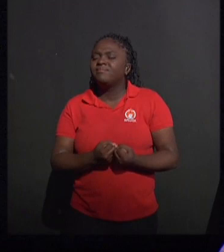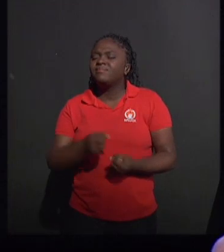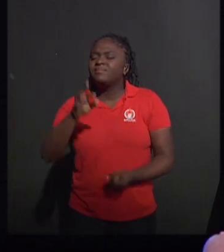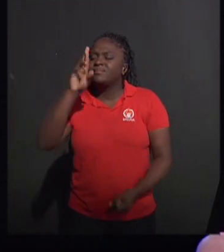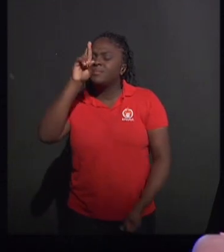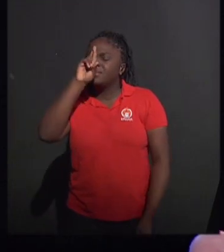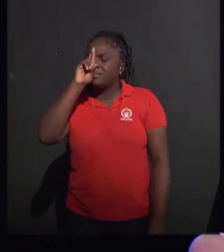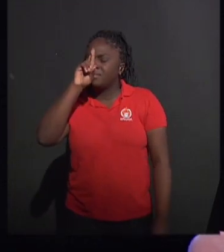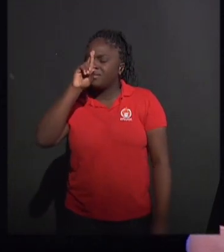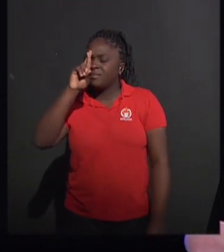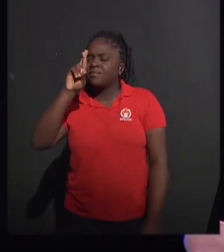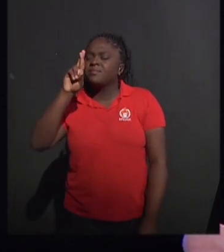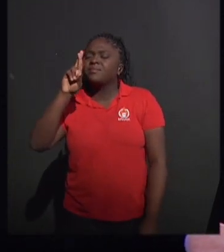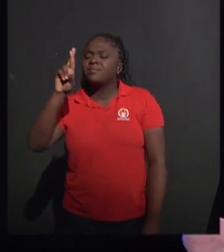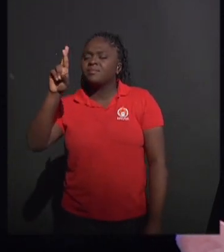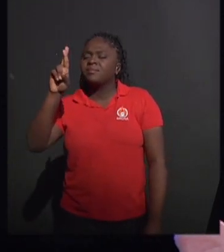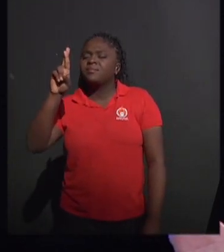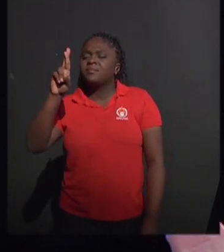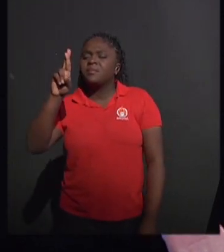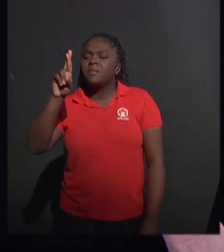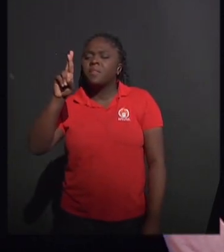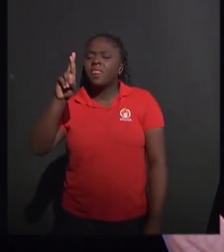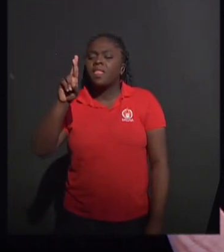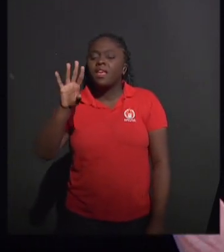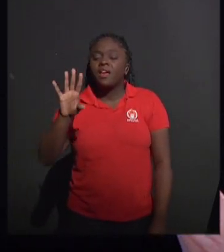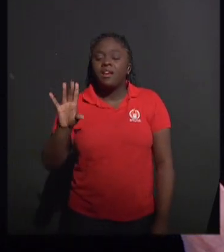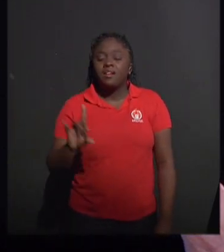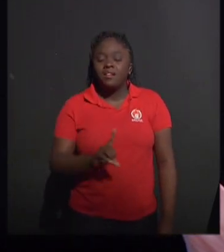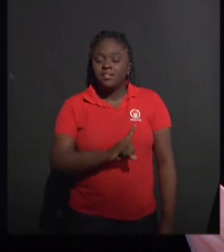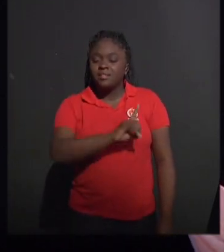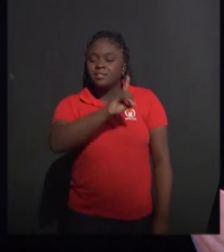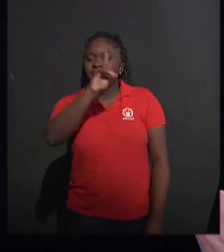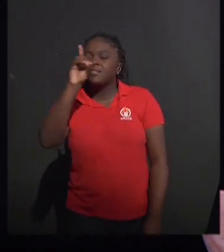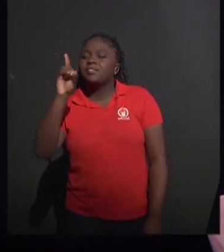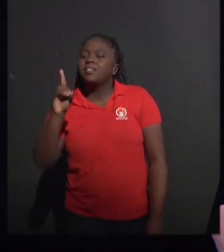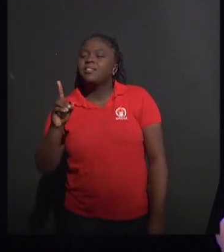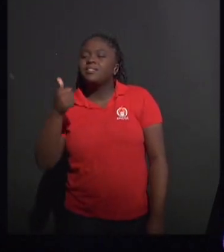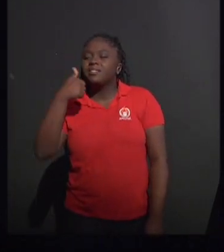Senhor, que nesse dia das mães,